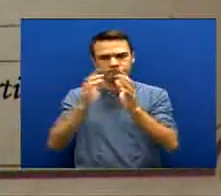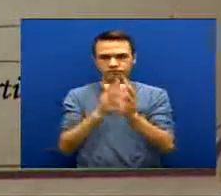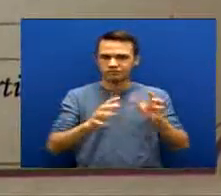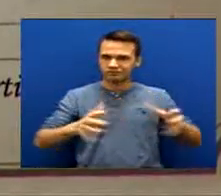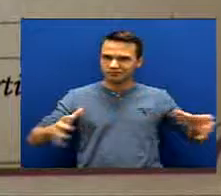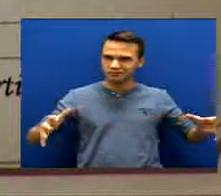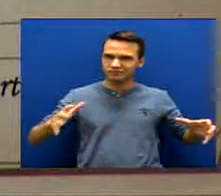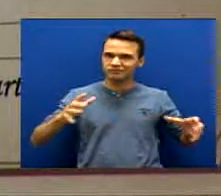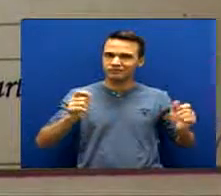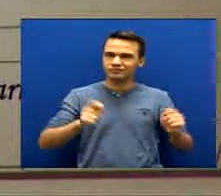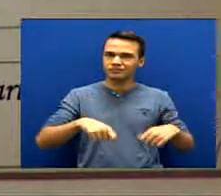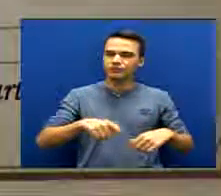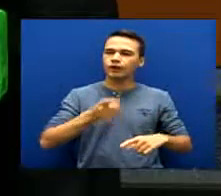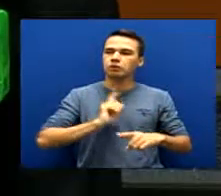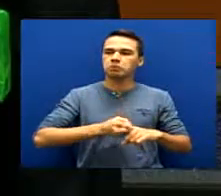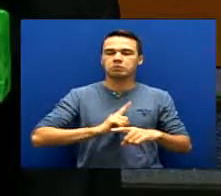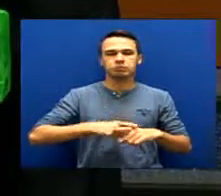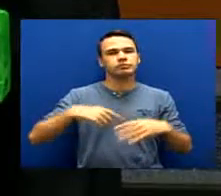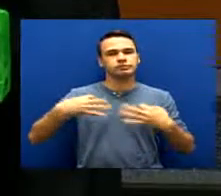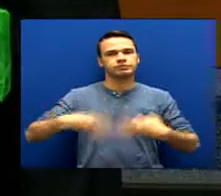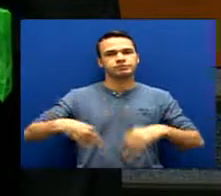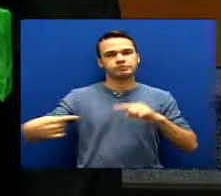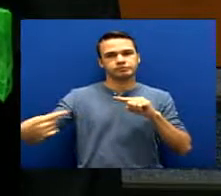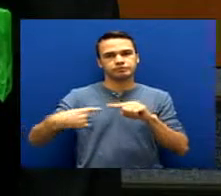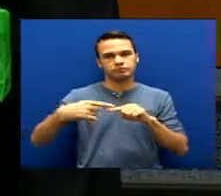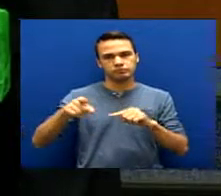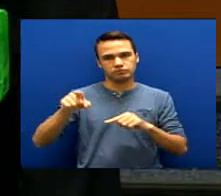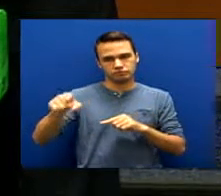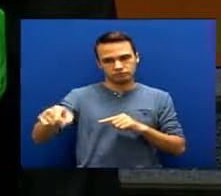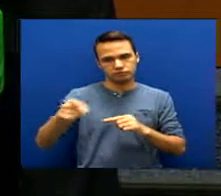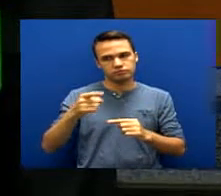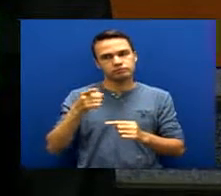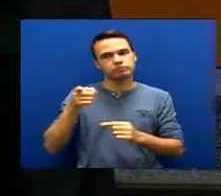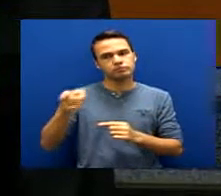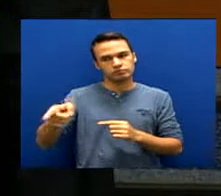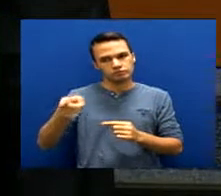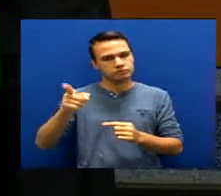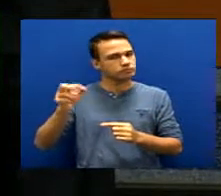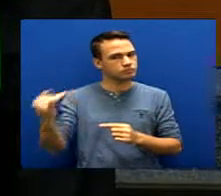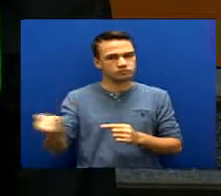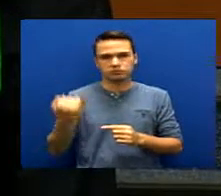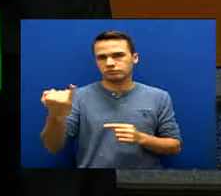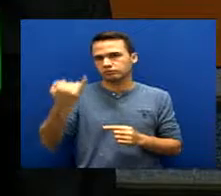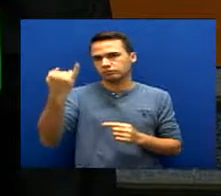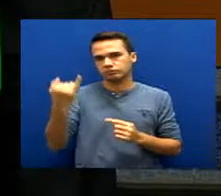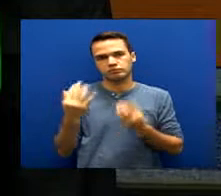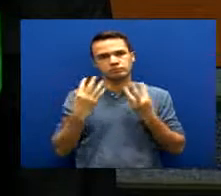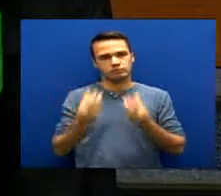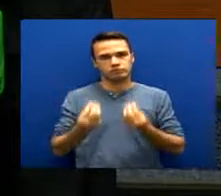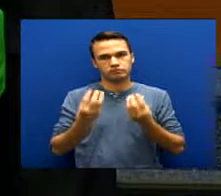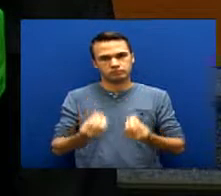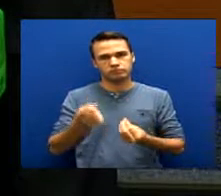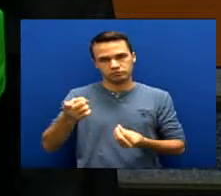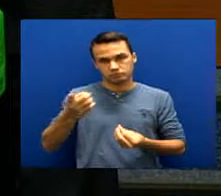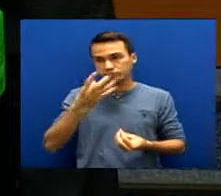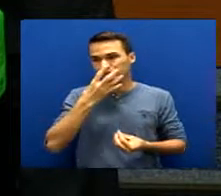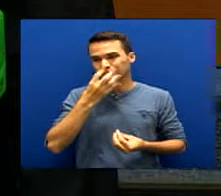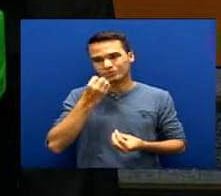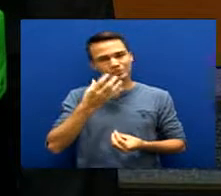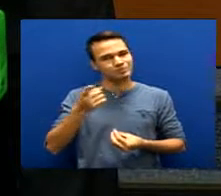cobrando a administração pública para que atenda, prometeram que amanhã, as que não recebem, dizem que vão estar. Mas é uma vergonha